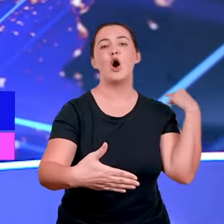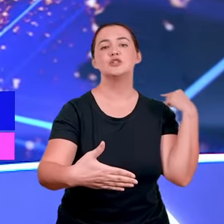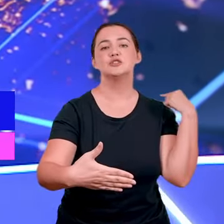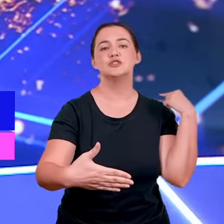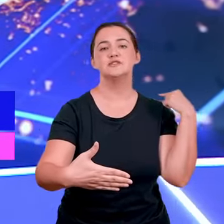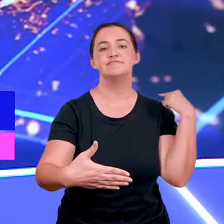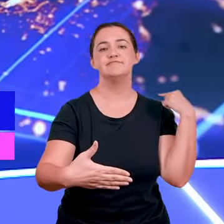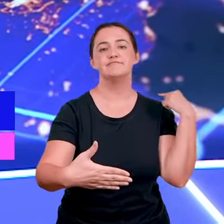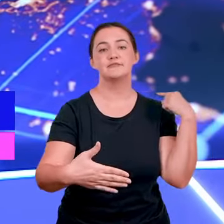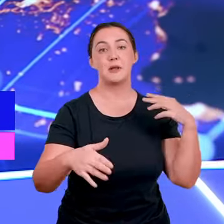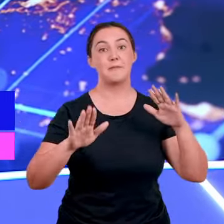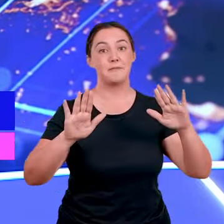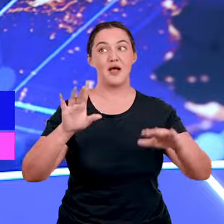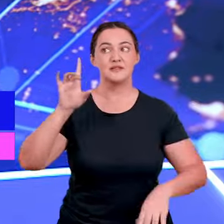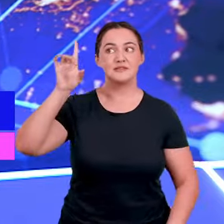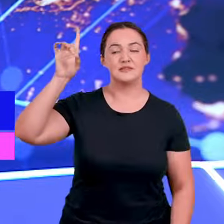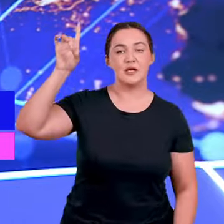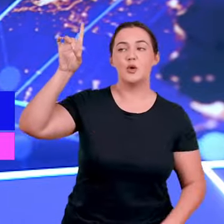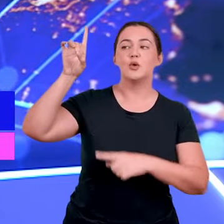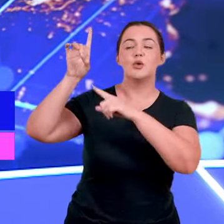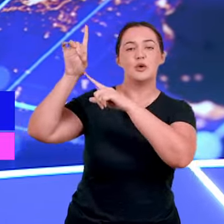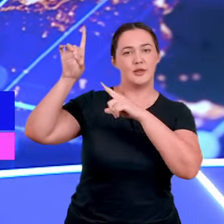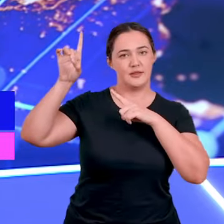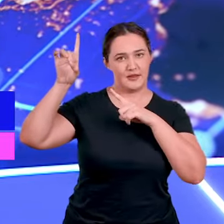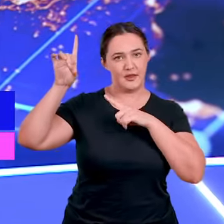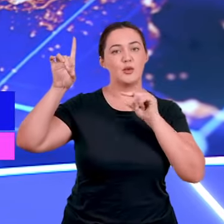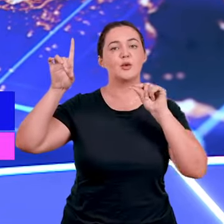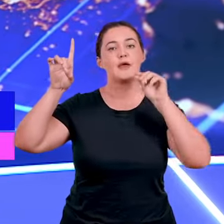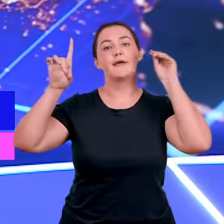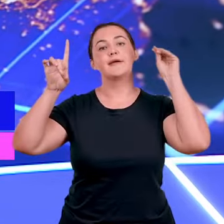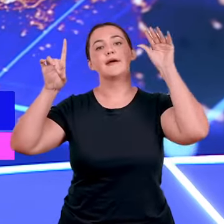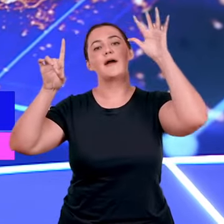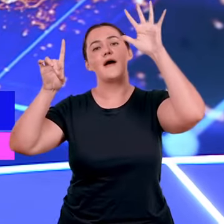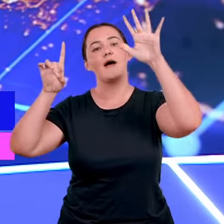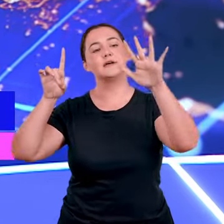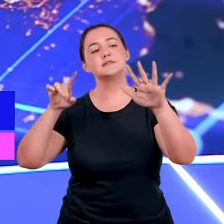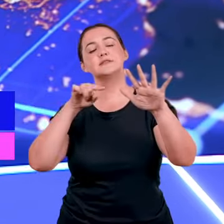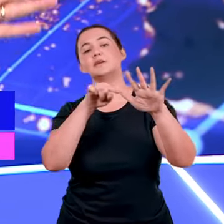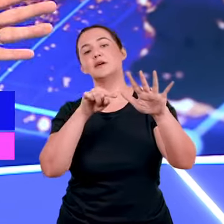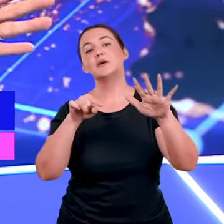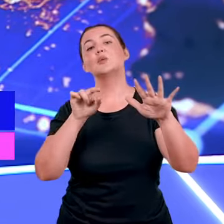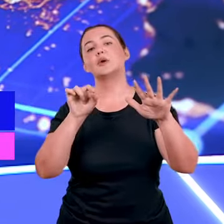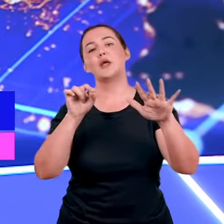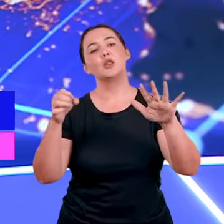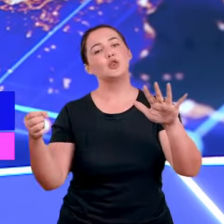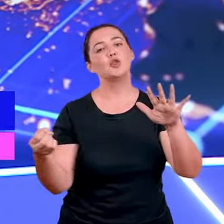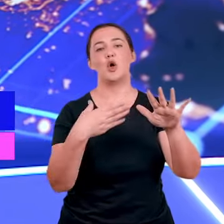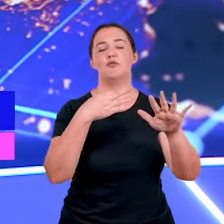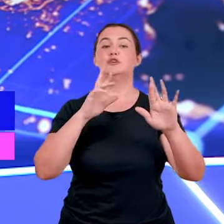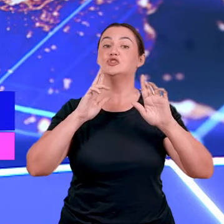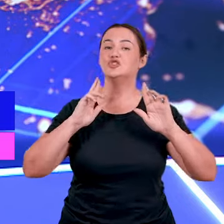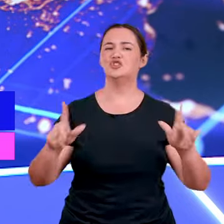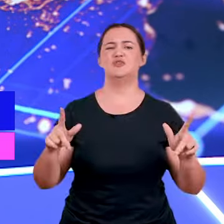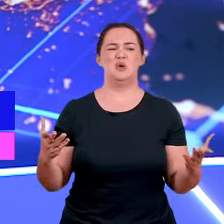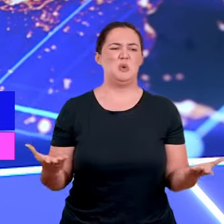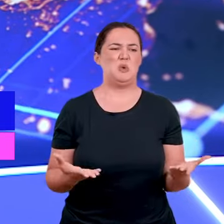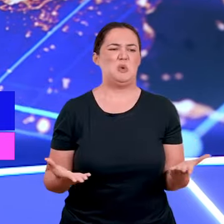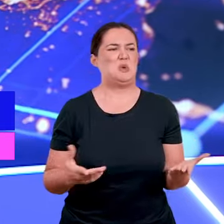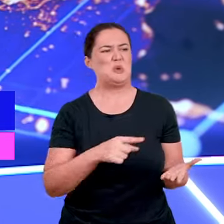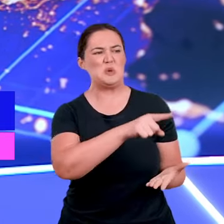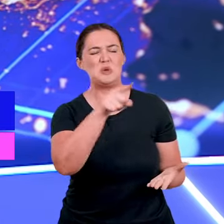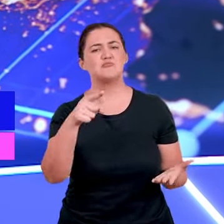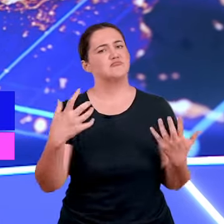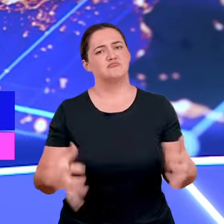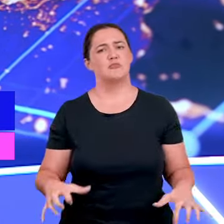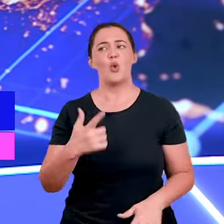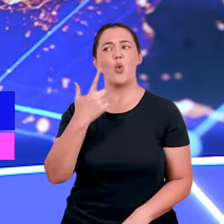Mas Deus tem uma eternidade para mim e para você. Ele tem uma vida longe desta vida aqui, bem diferente do que nós